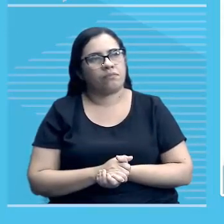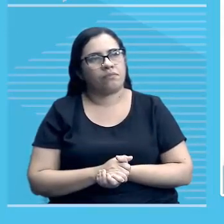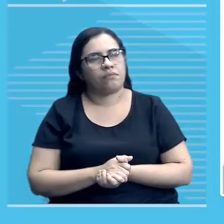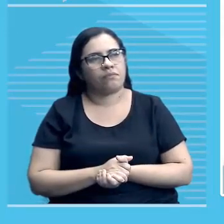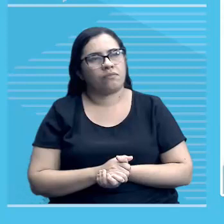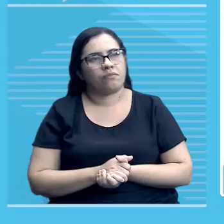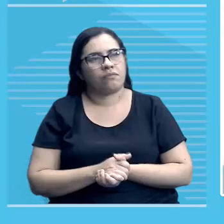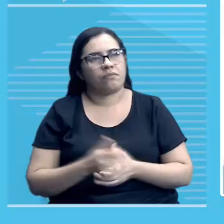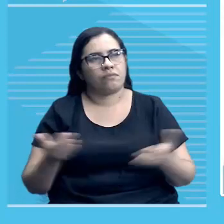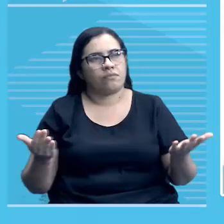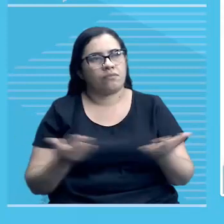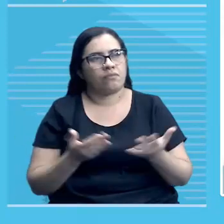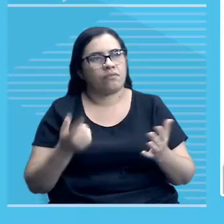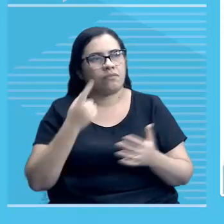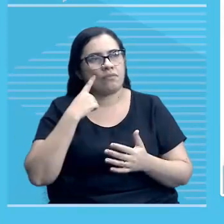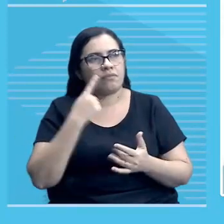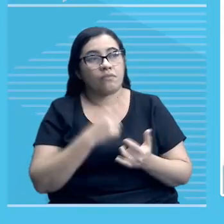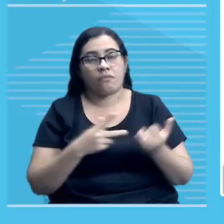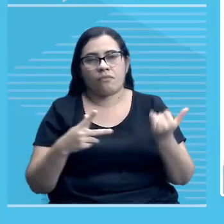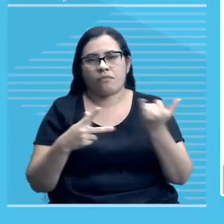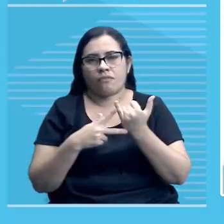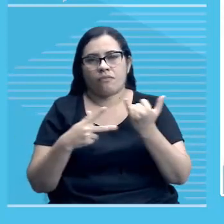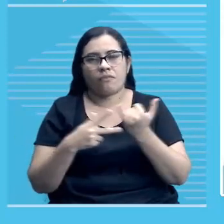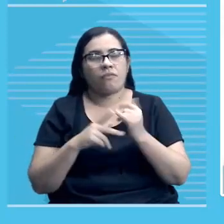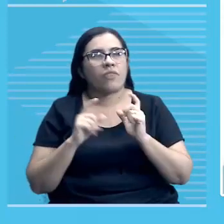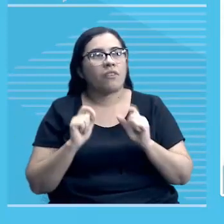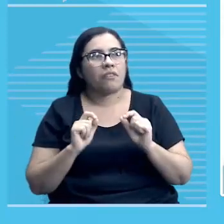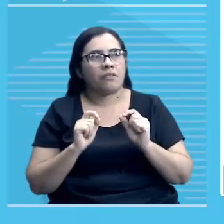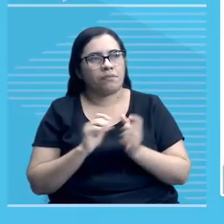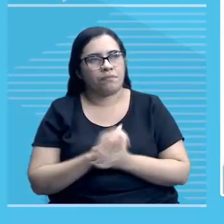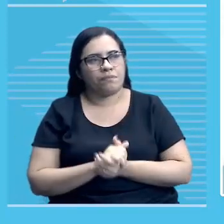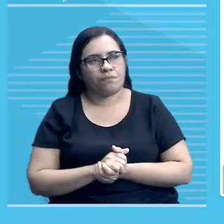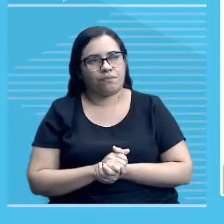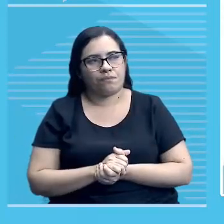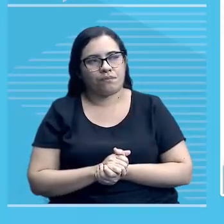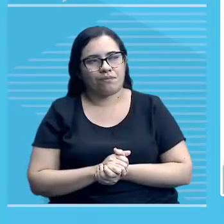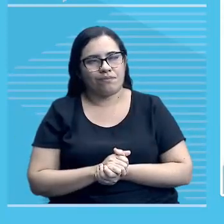Agora, bora para o delta. Quem é o delta?